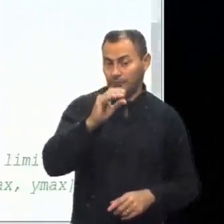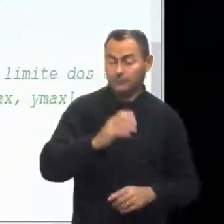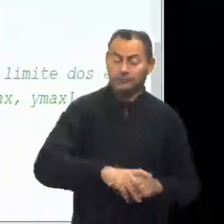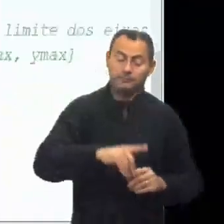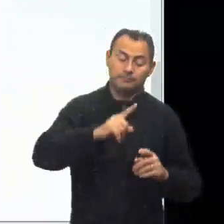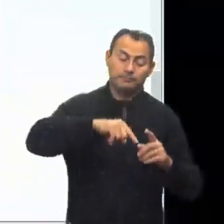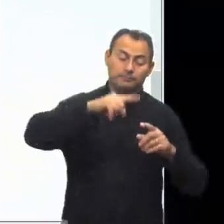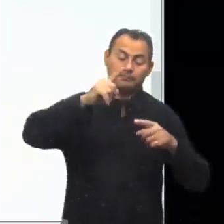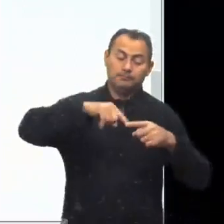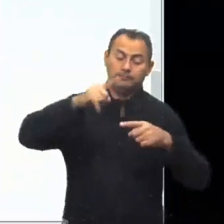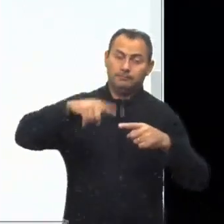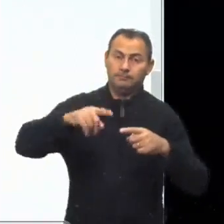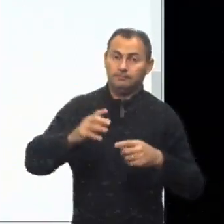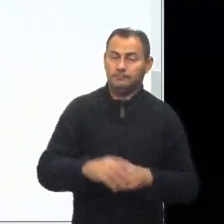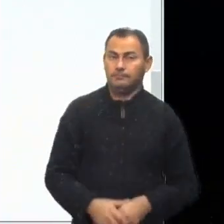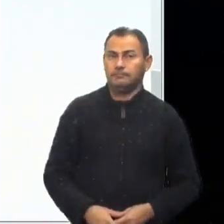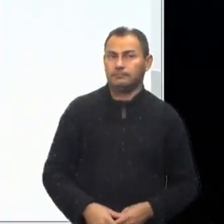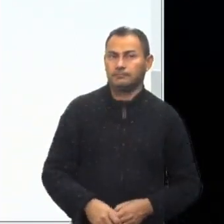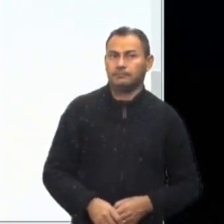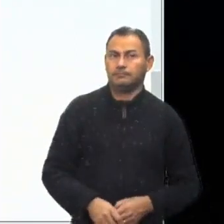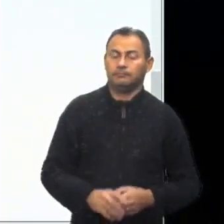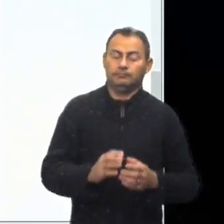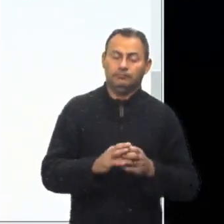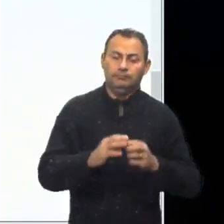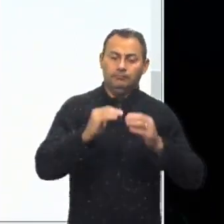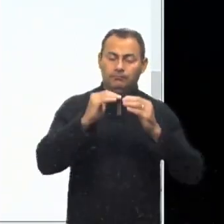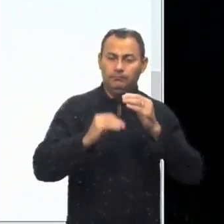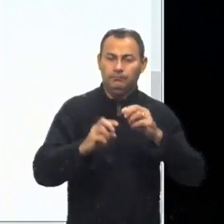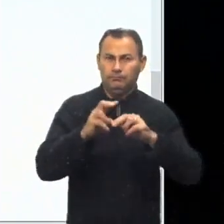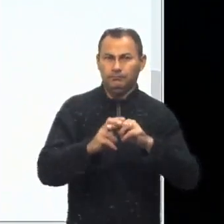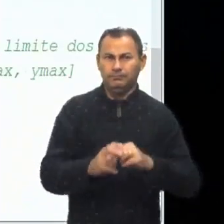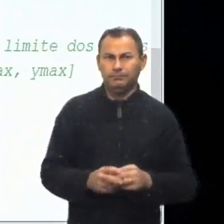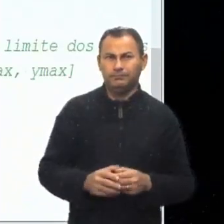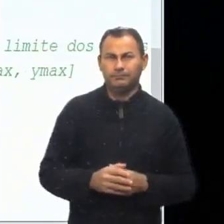Aqui no meu script, os gráficos estão na parte inferior.